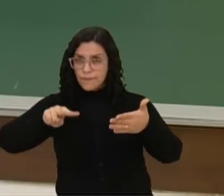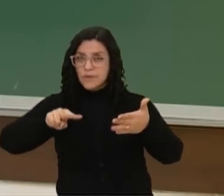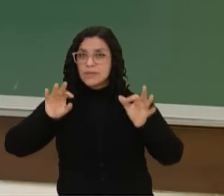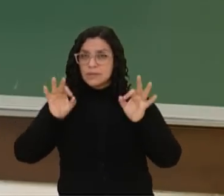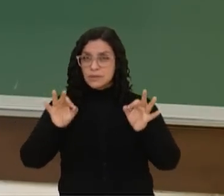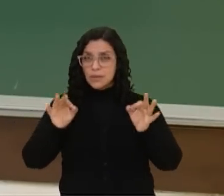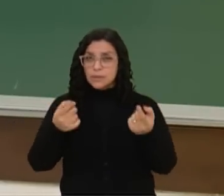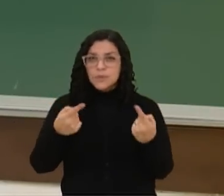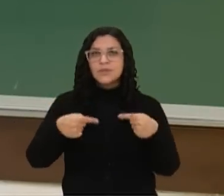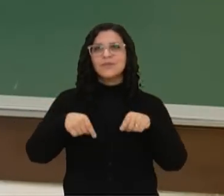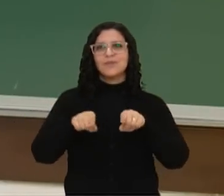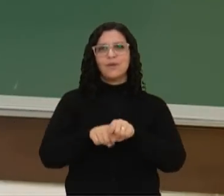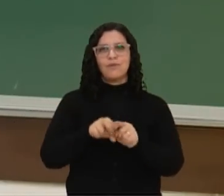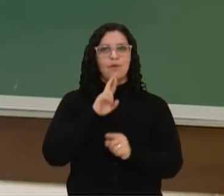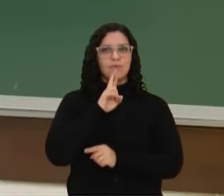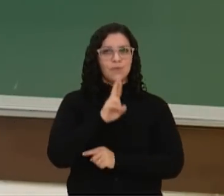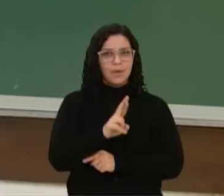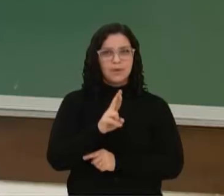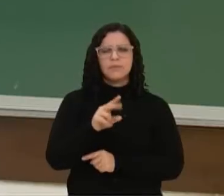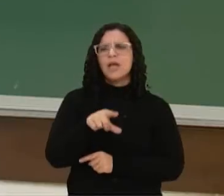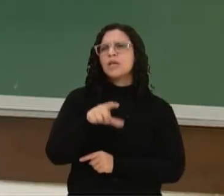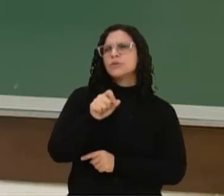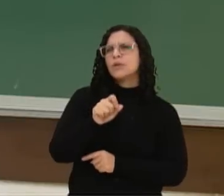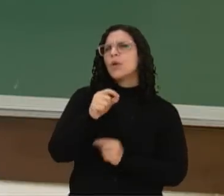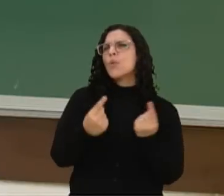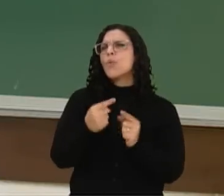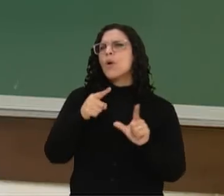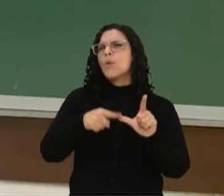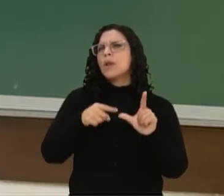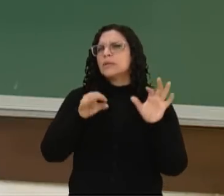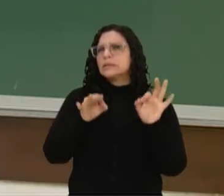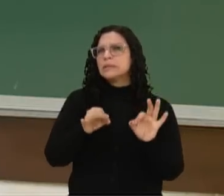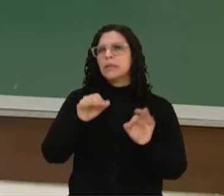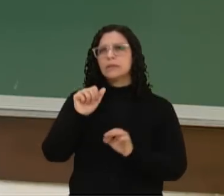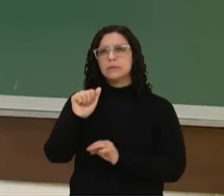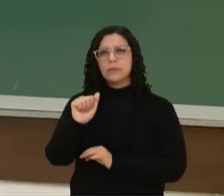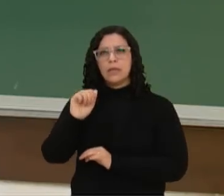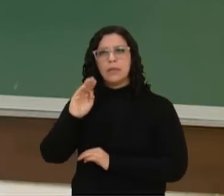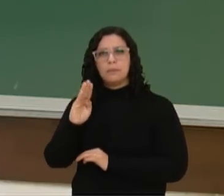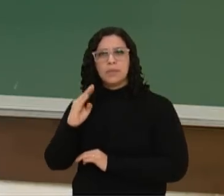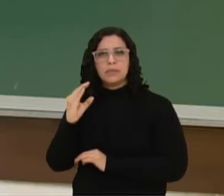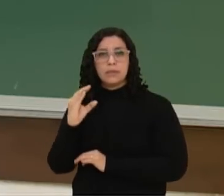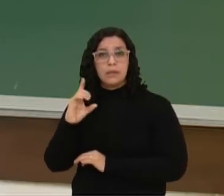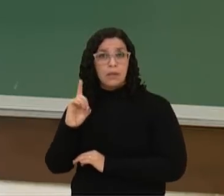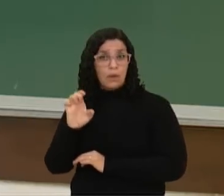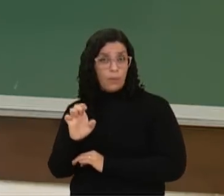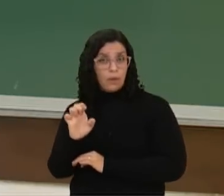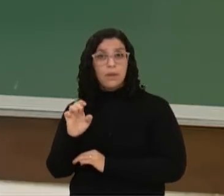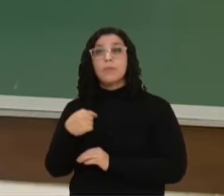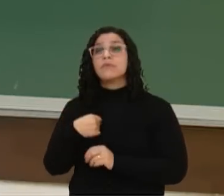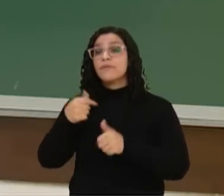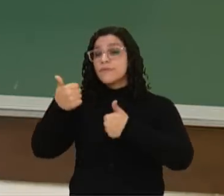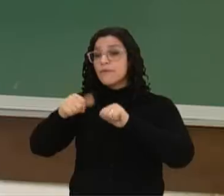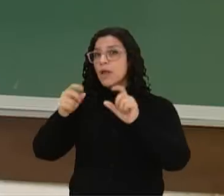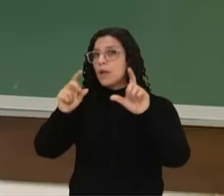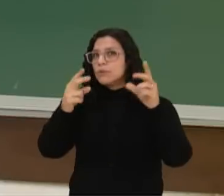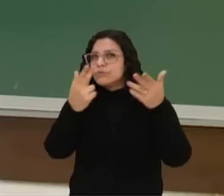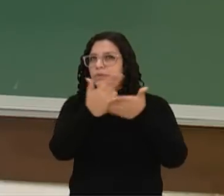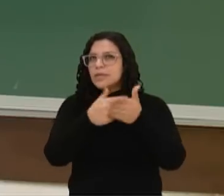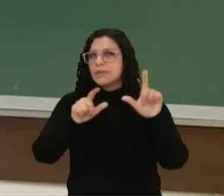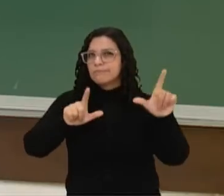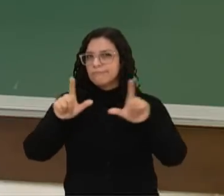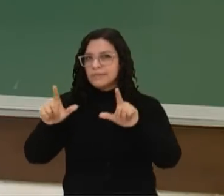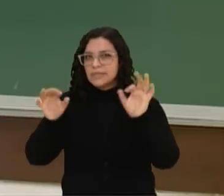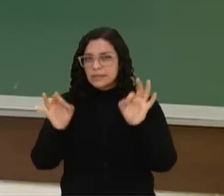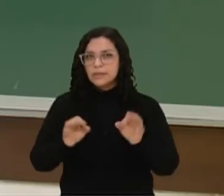as informações dela e aí vocês vão escolher qual das alternativas aqui é correta a partir da análise que vocês fizeram da